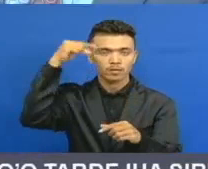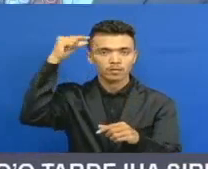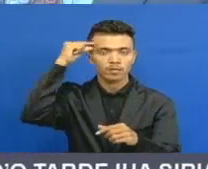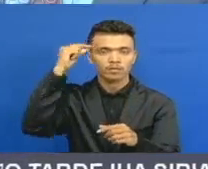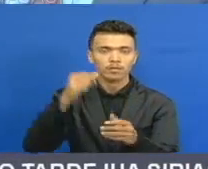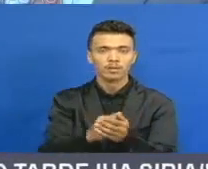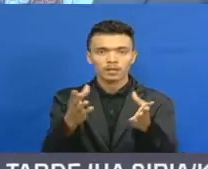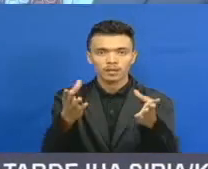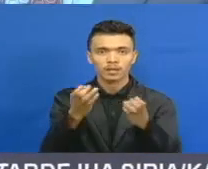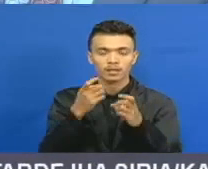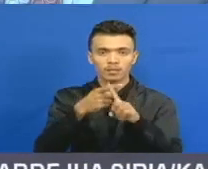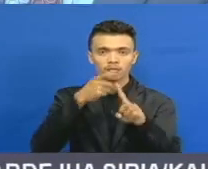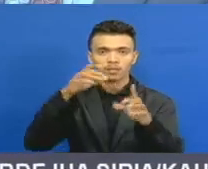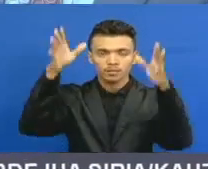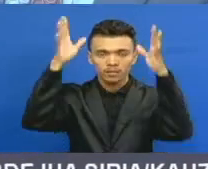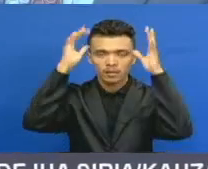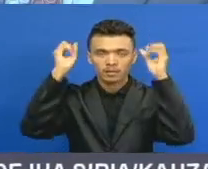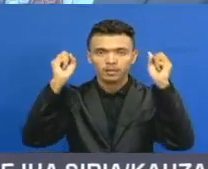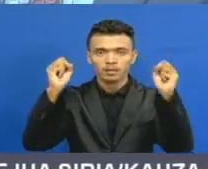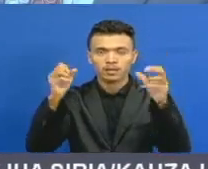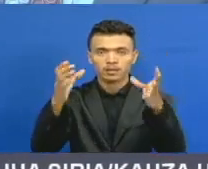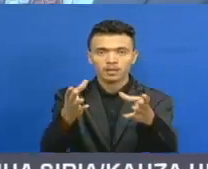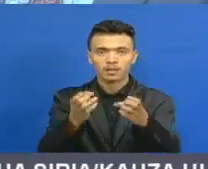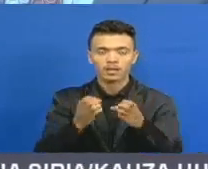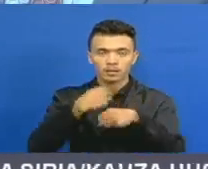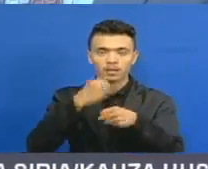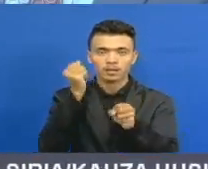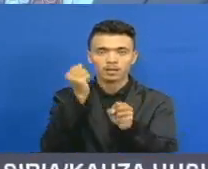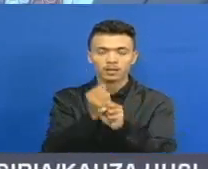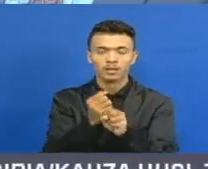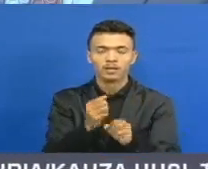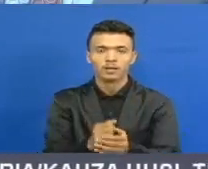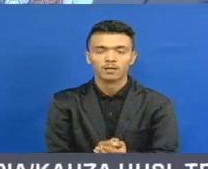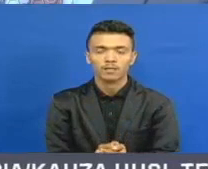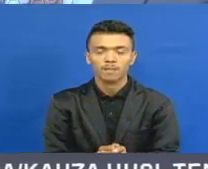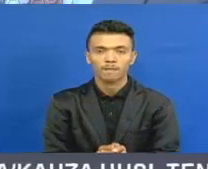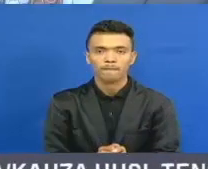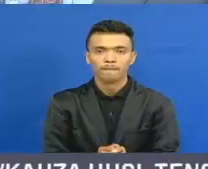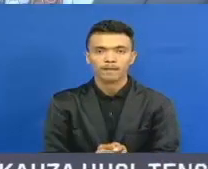iniciativa ou se sua excelência presidentar a república para Hallo moto e postaram harmonização